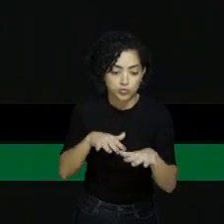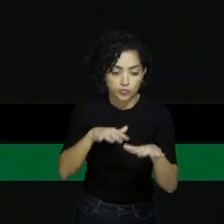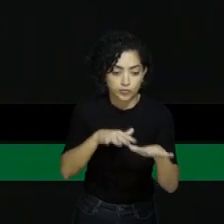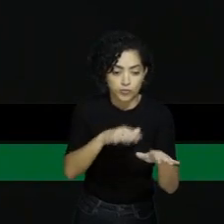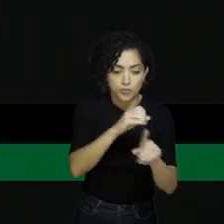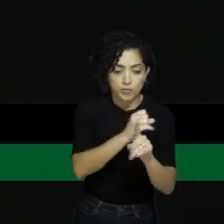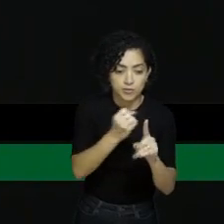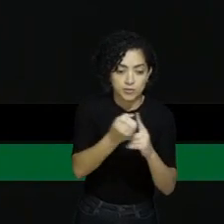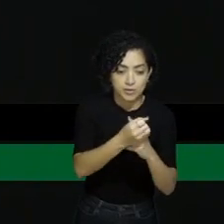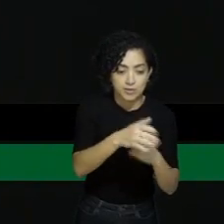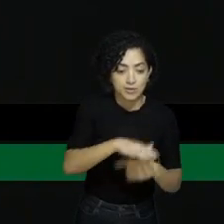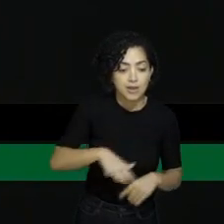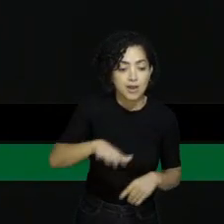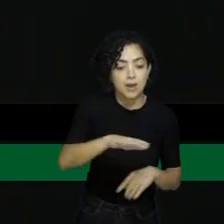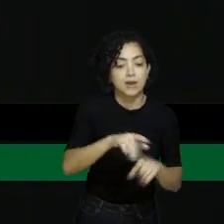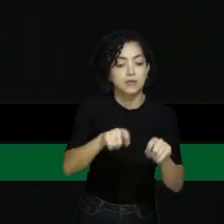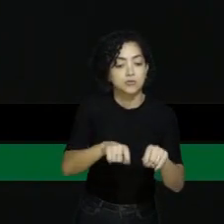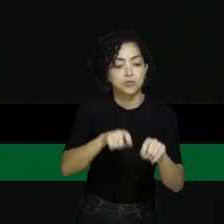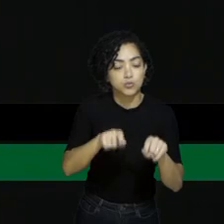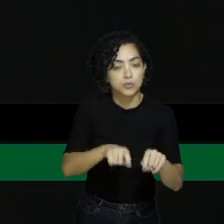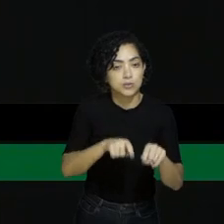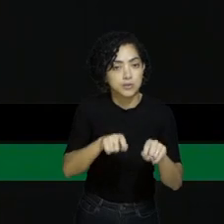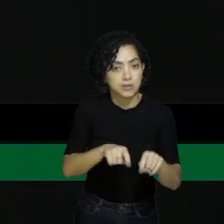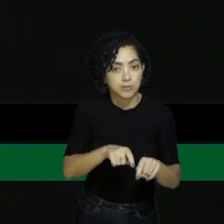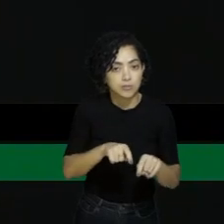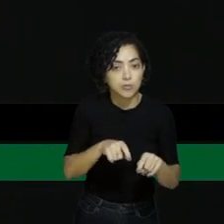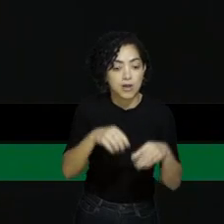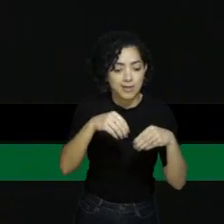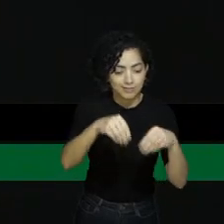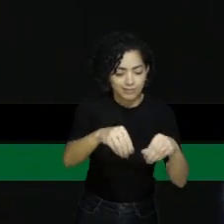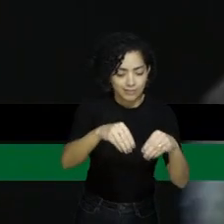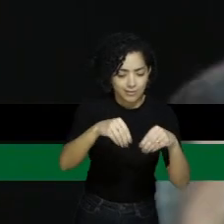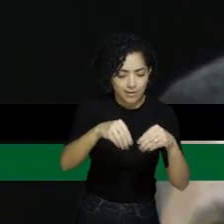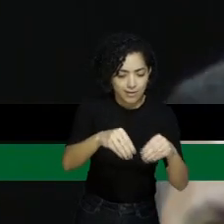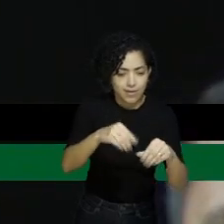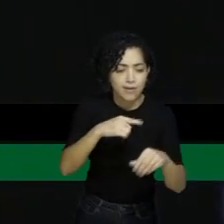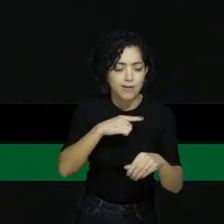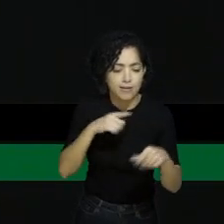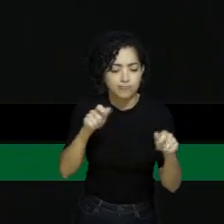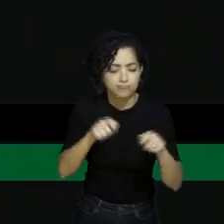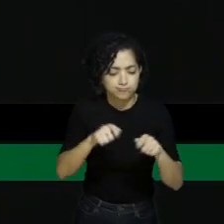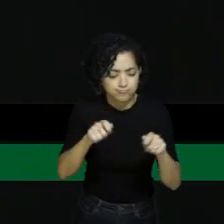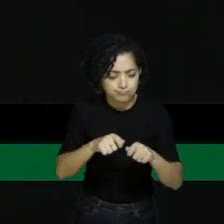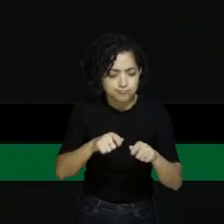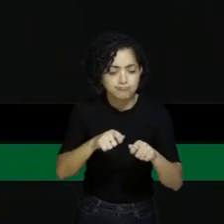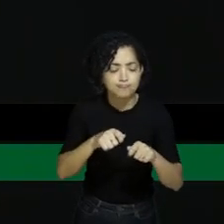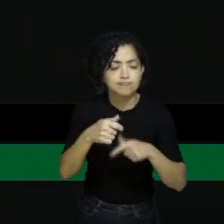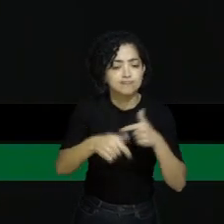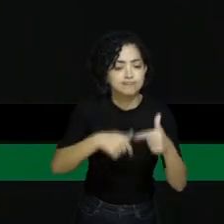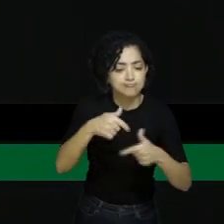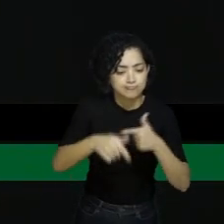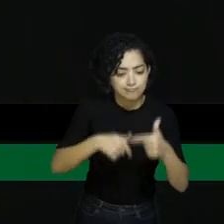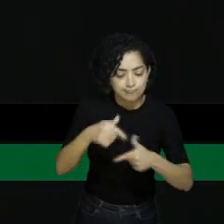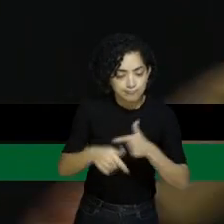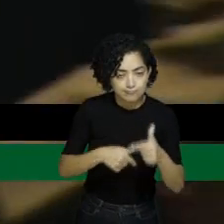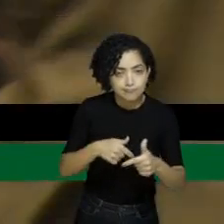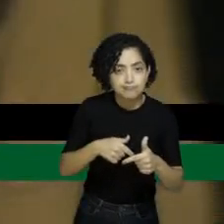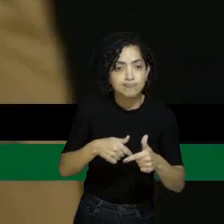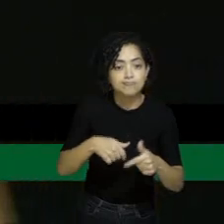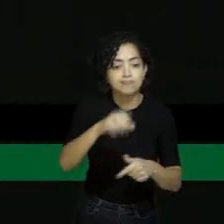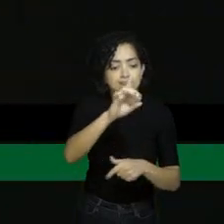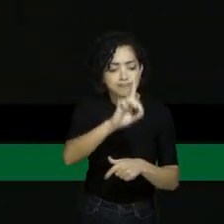do campo, é ter a terra, é ter as condições de trabalho, é ter o direito de